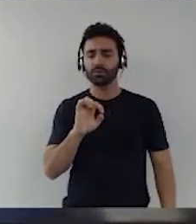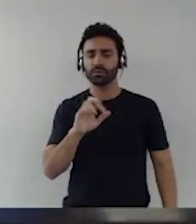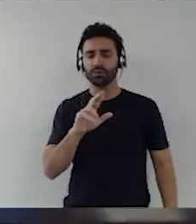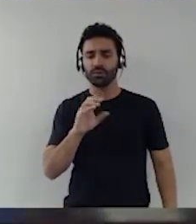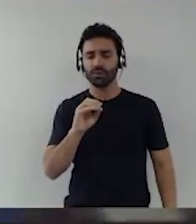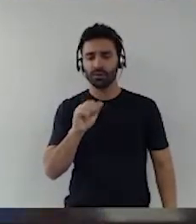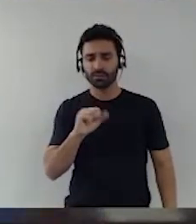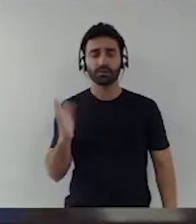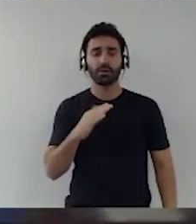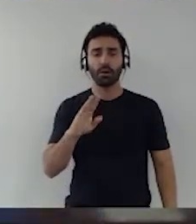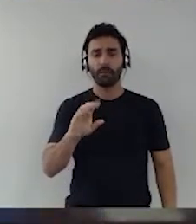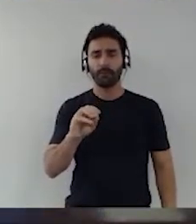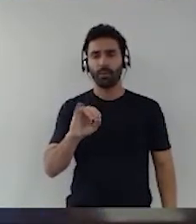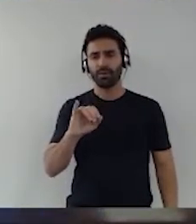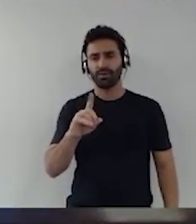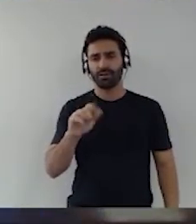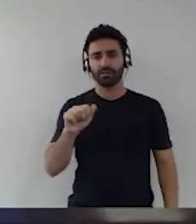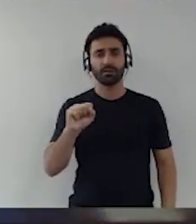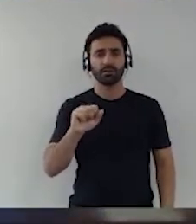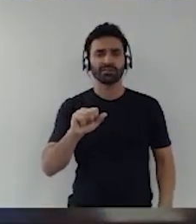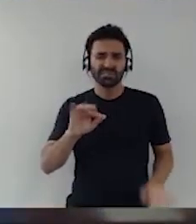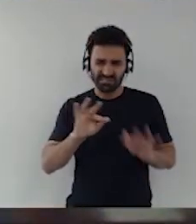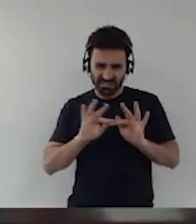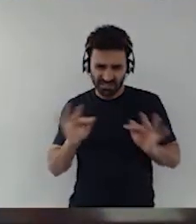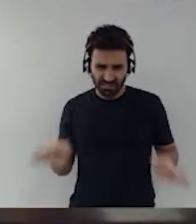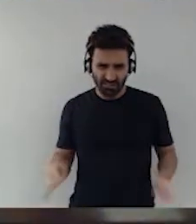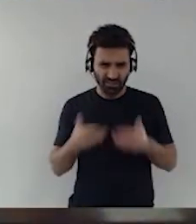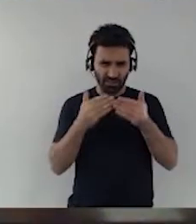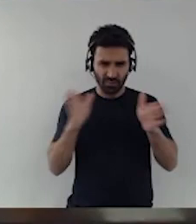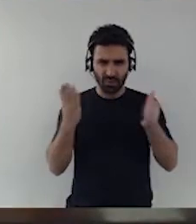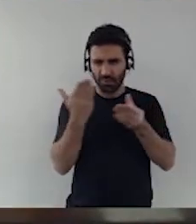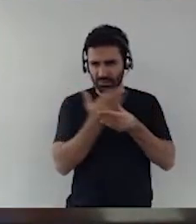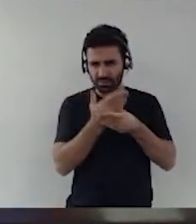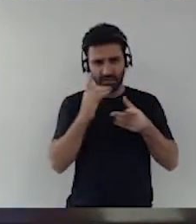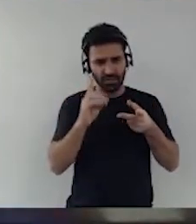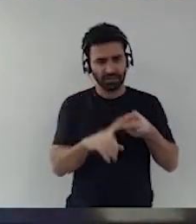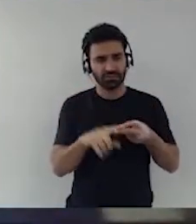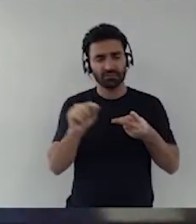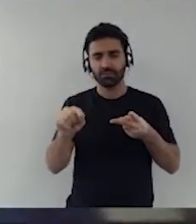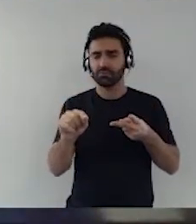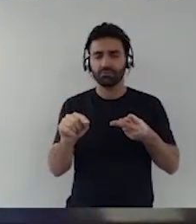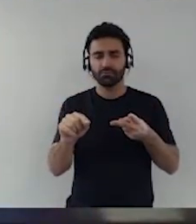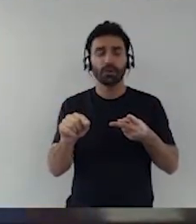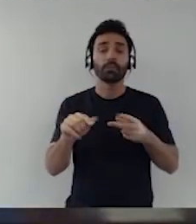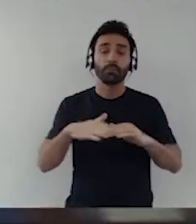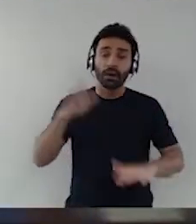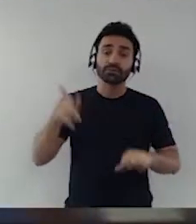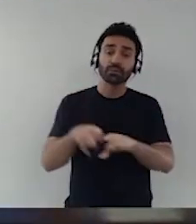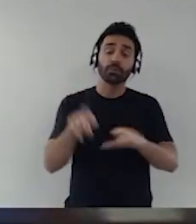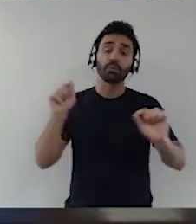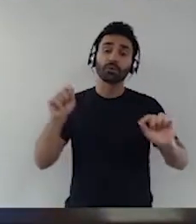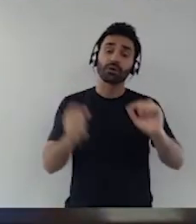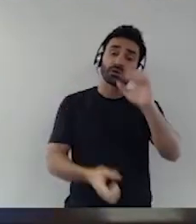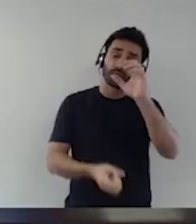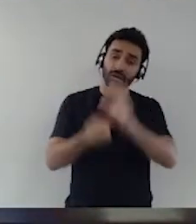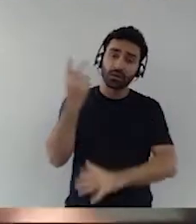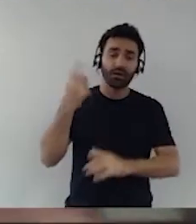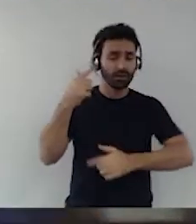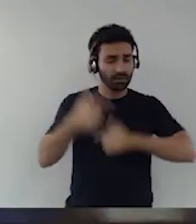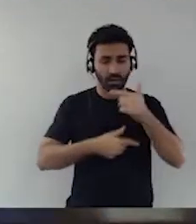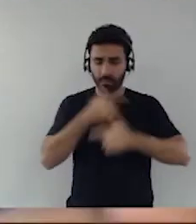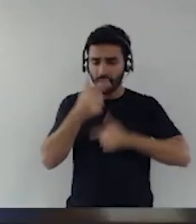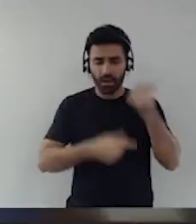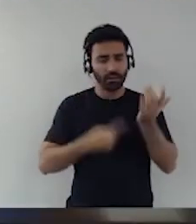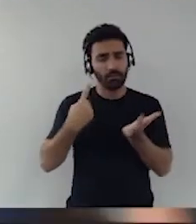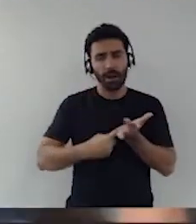construir, e não é só a abertura de processos, medidas cautelares, relatorias, mas também a construção de agendas para